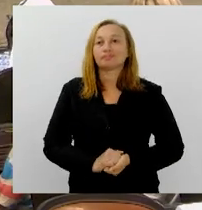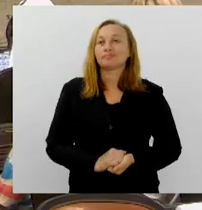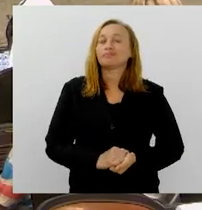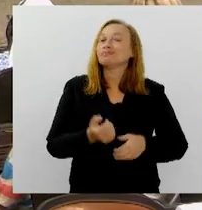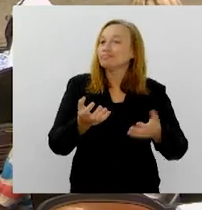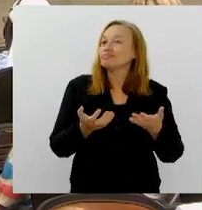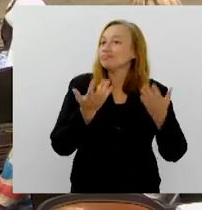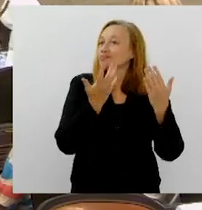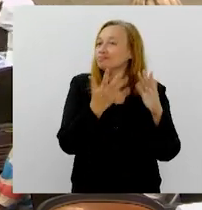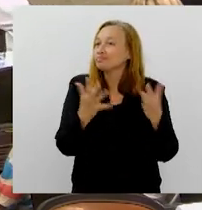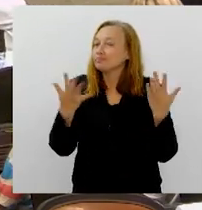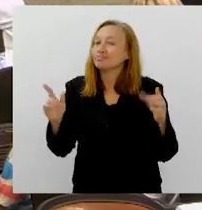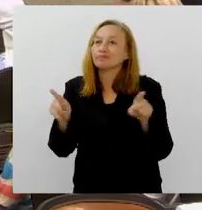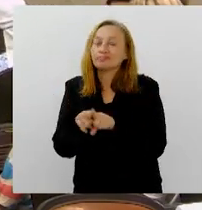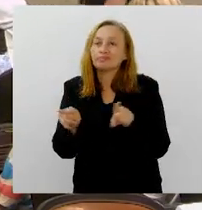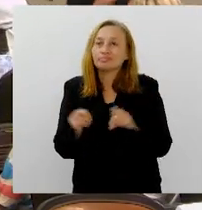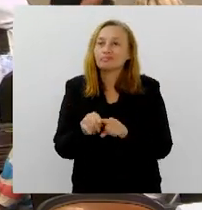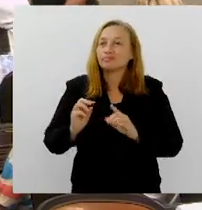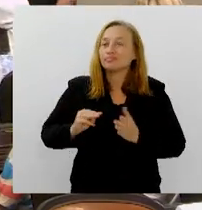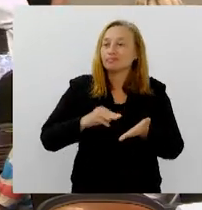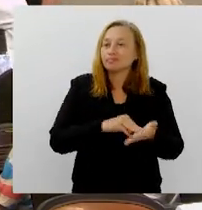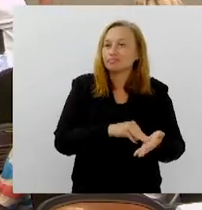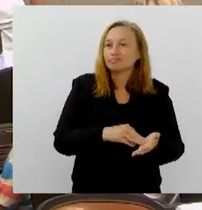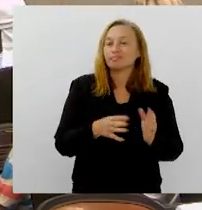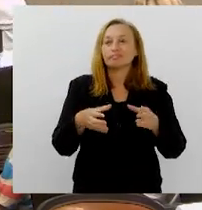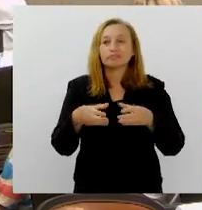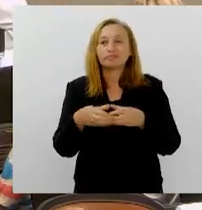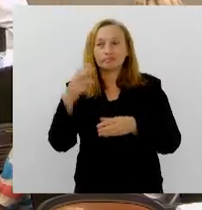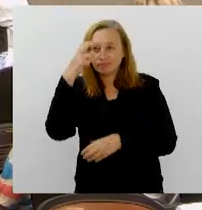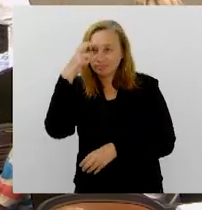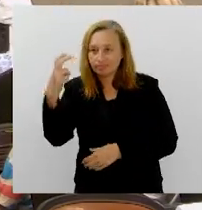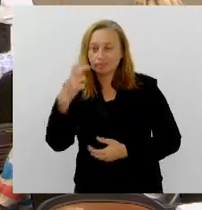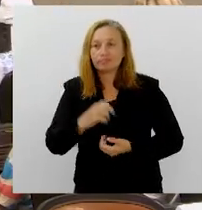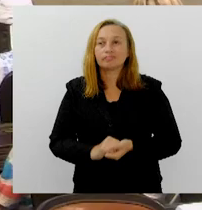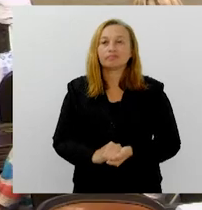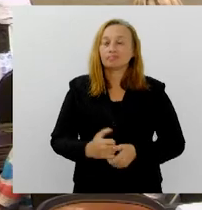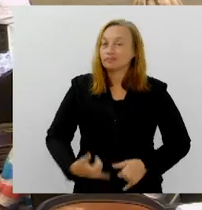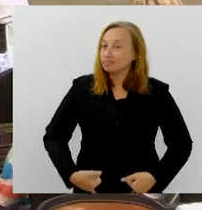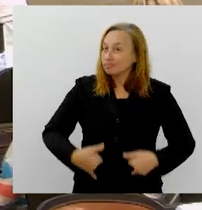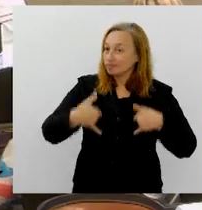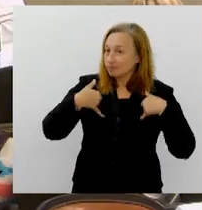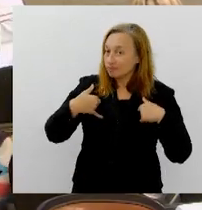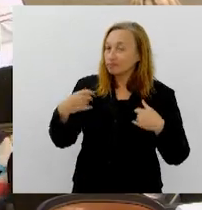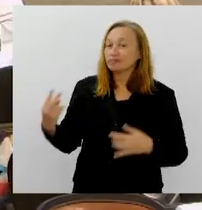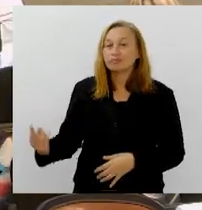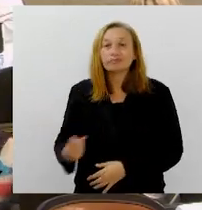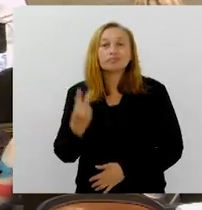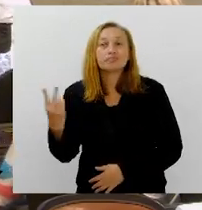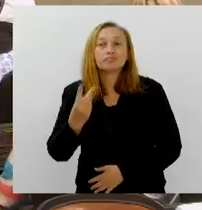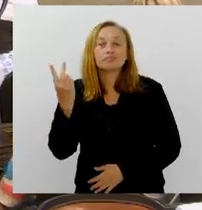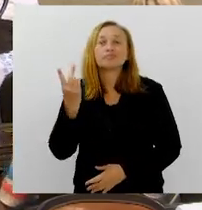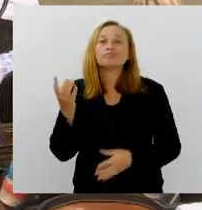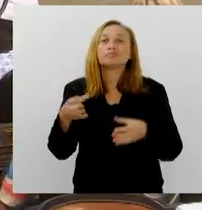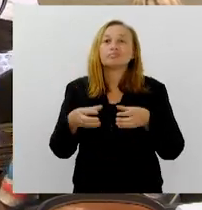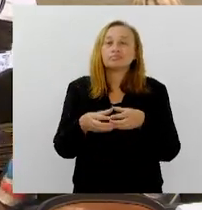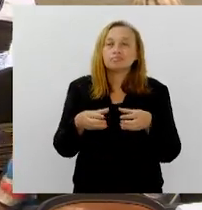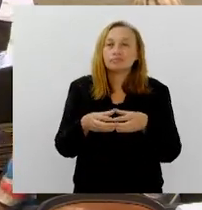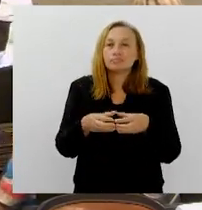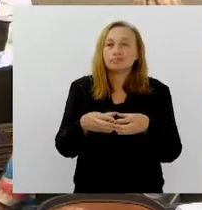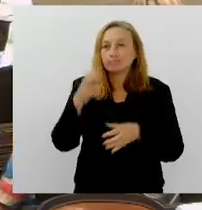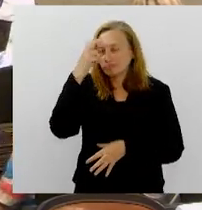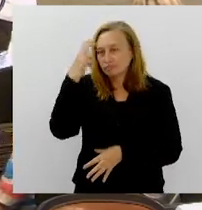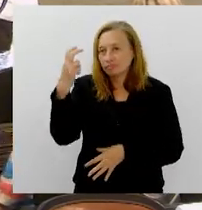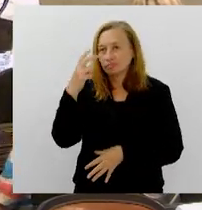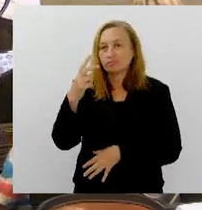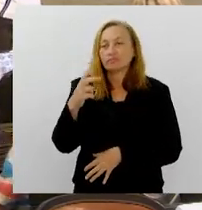saudar também os membros dessa Comissão de Cultura que honram a cultura desse país e a história